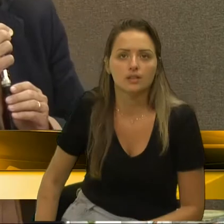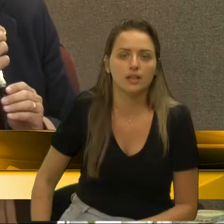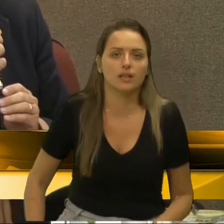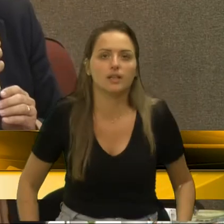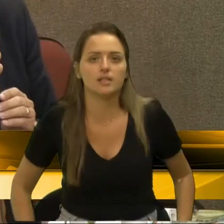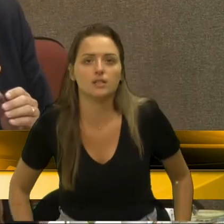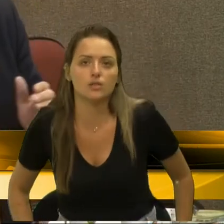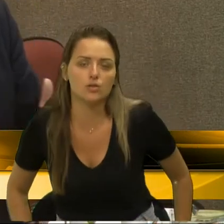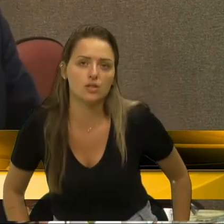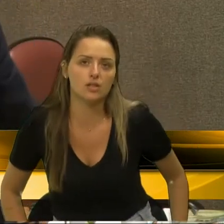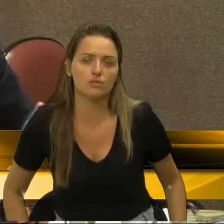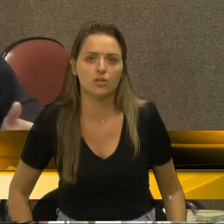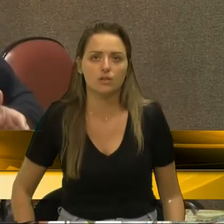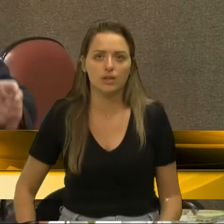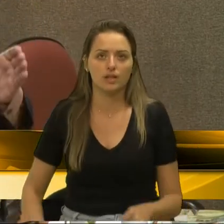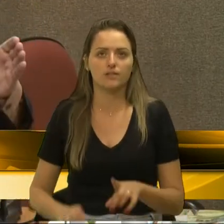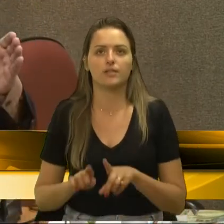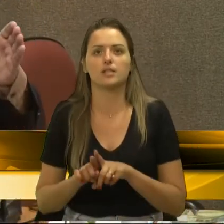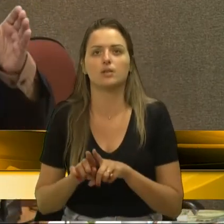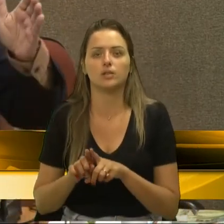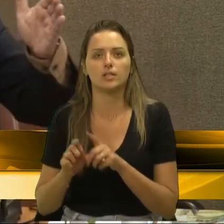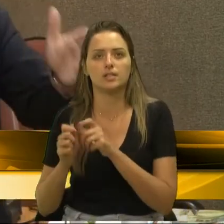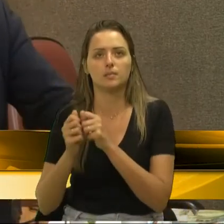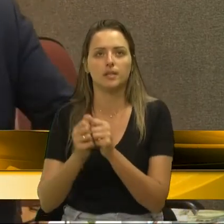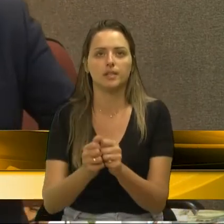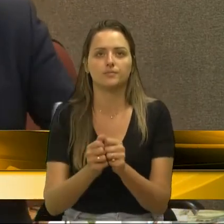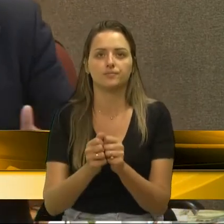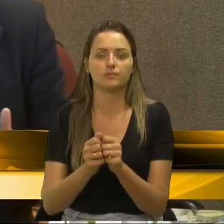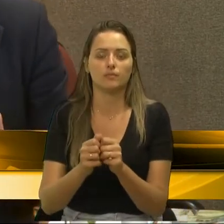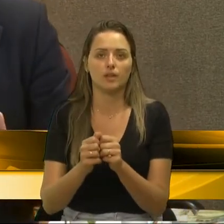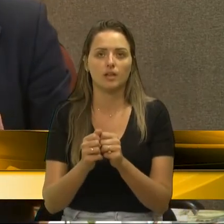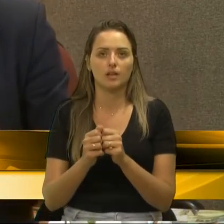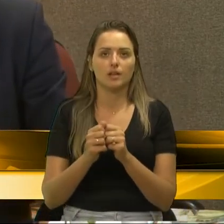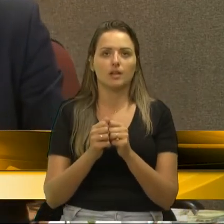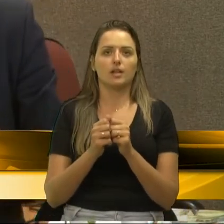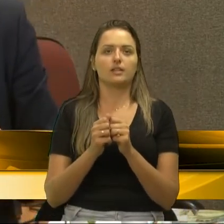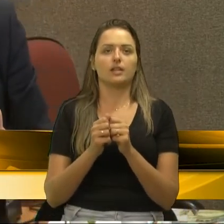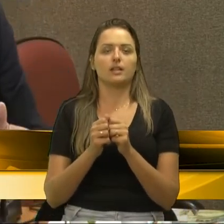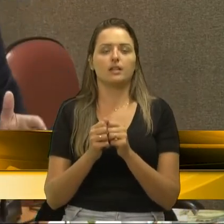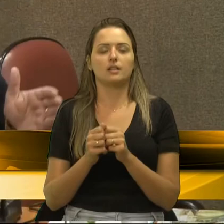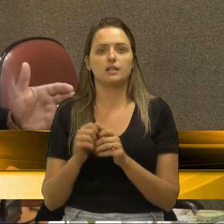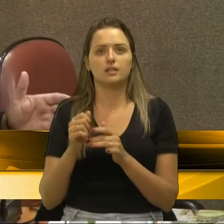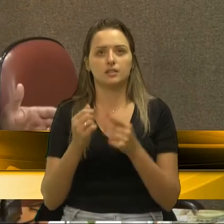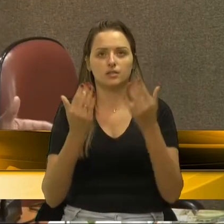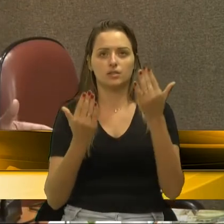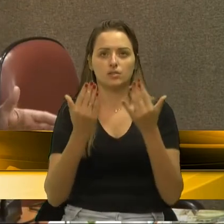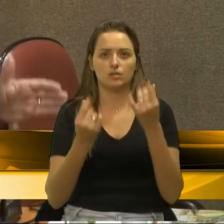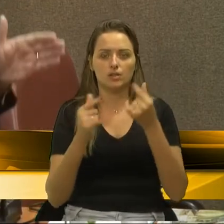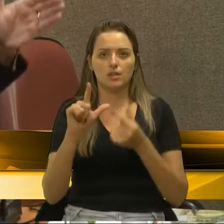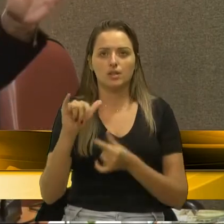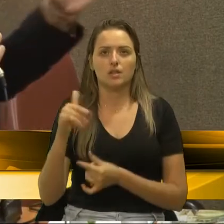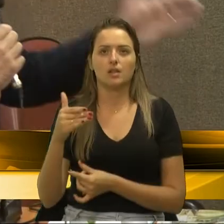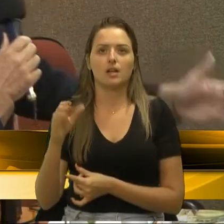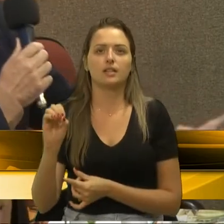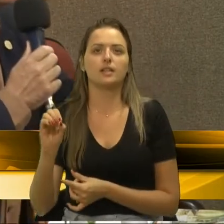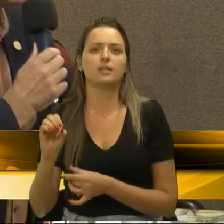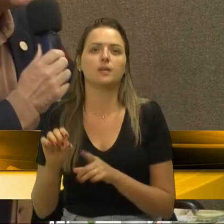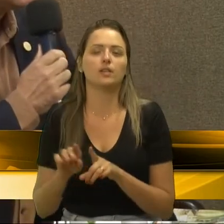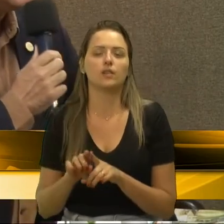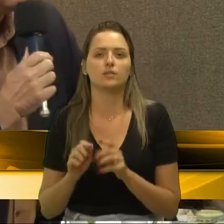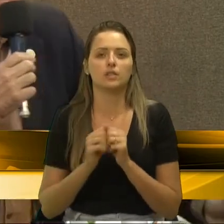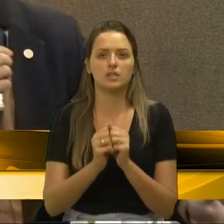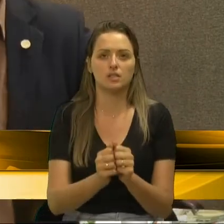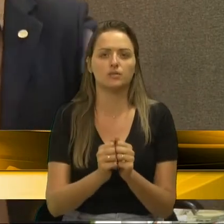de contratação, ou seja, a empresa vencedora do certame licitatório é a empresa que vai elaborar os